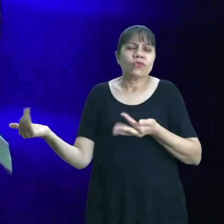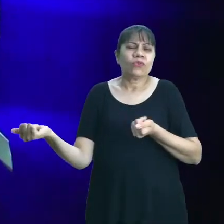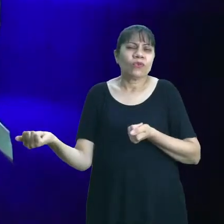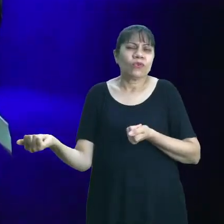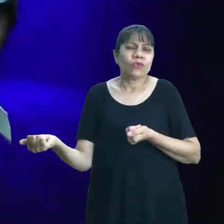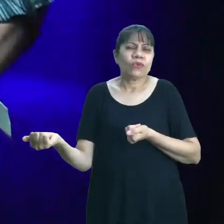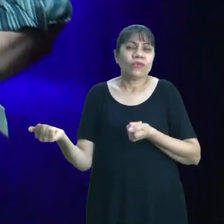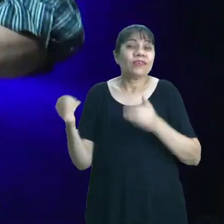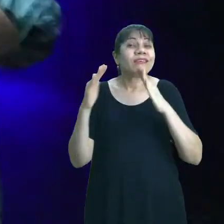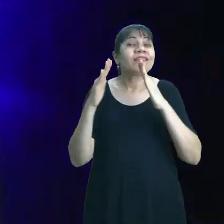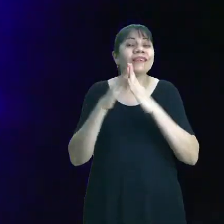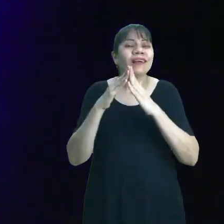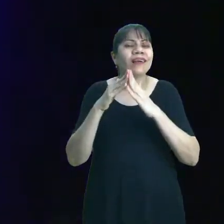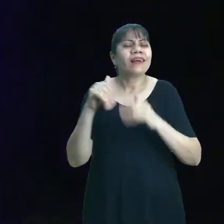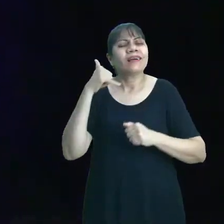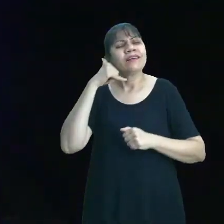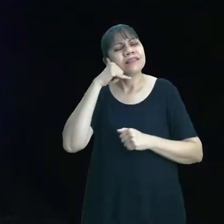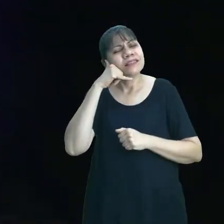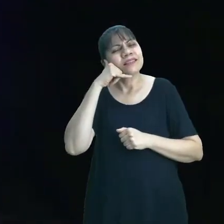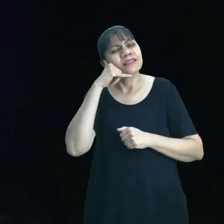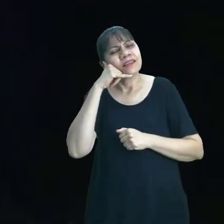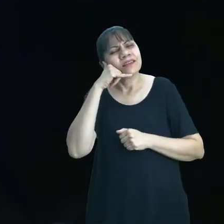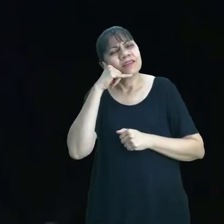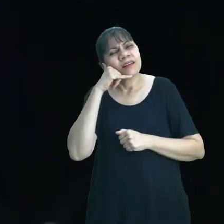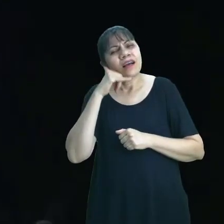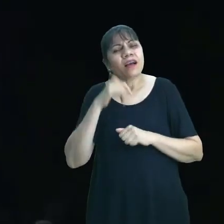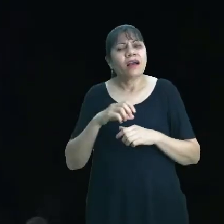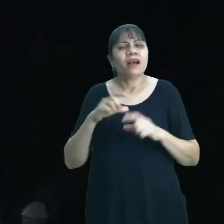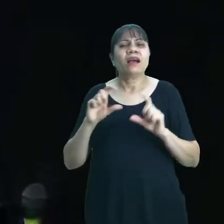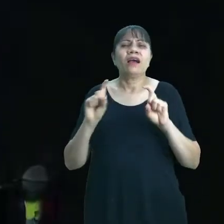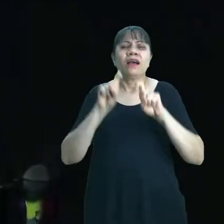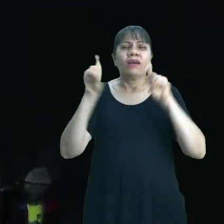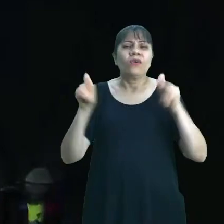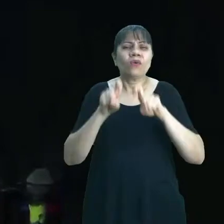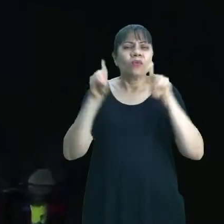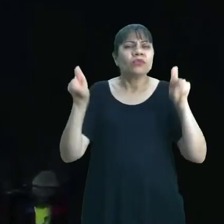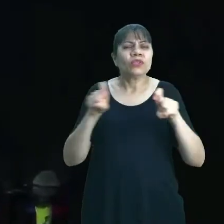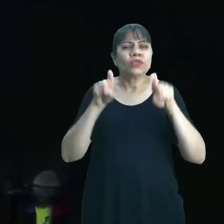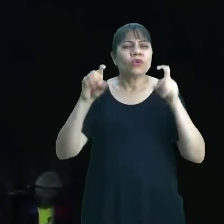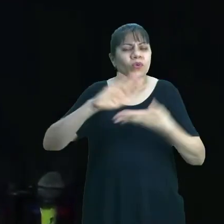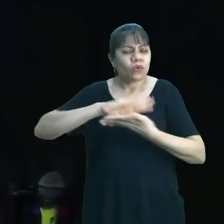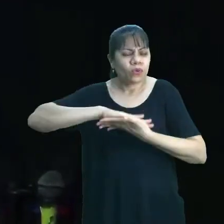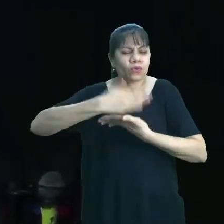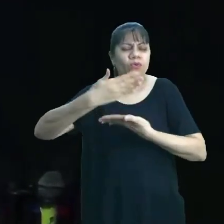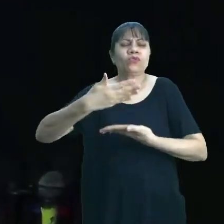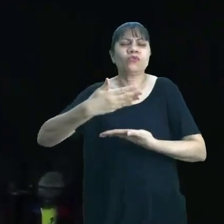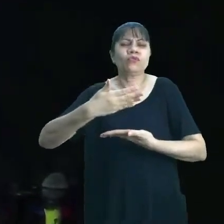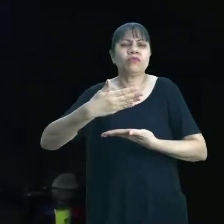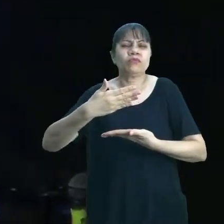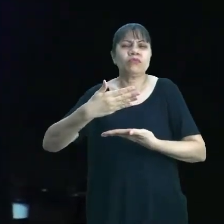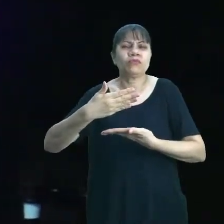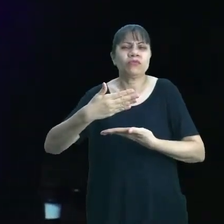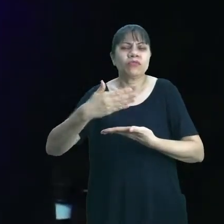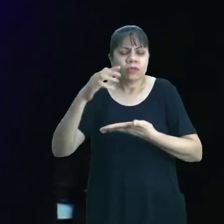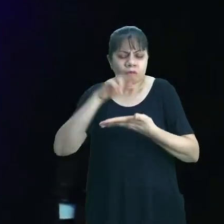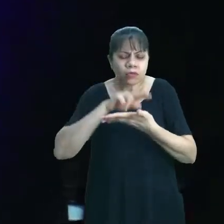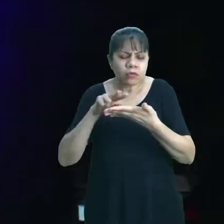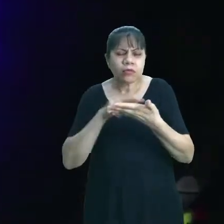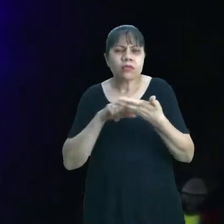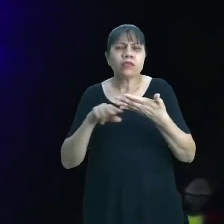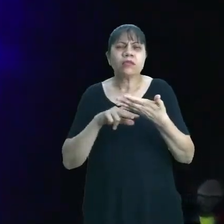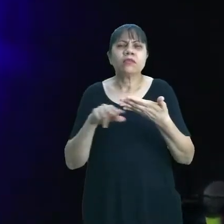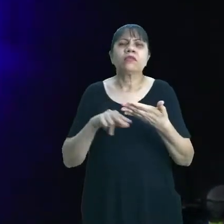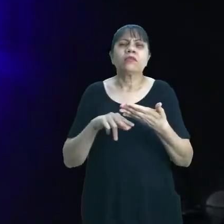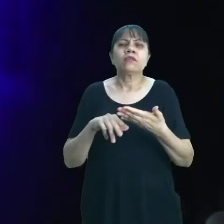no celular, o que está vendo no computador, o que está vendo no notebook, ali, naquele tablet,